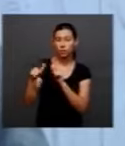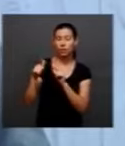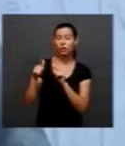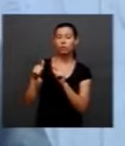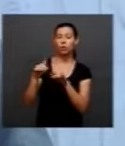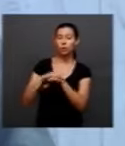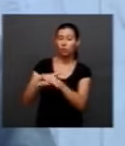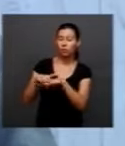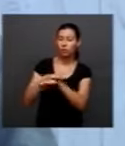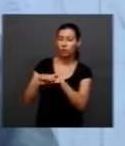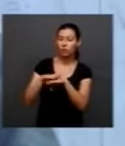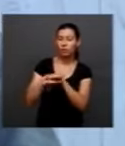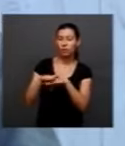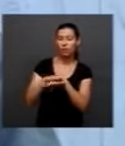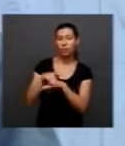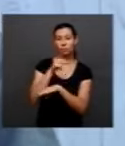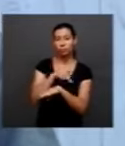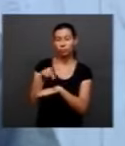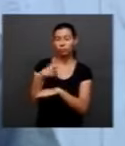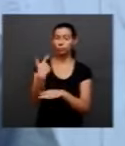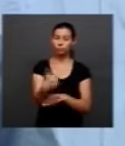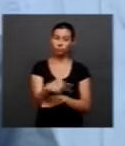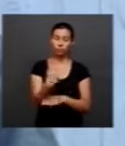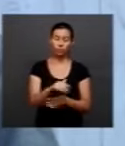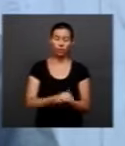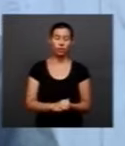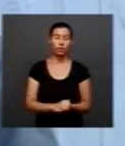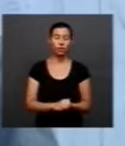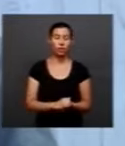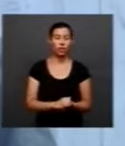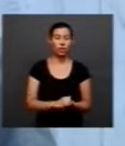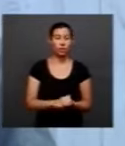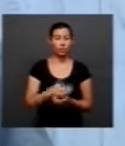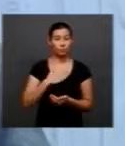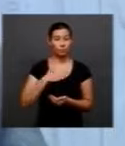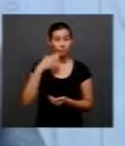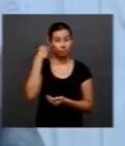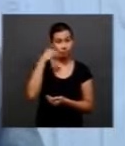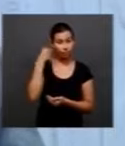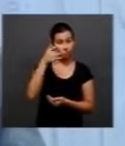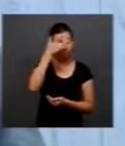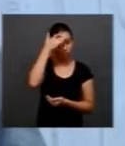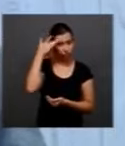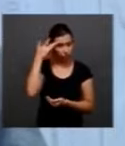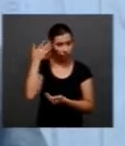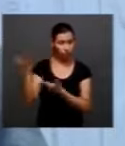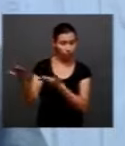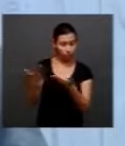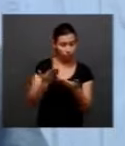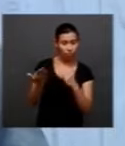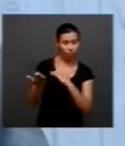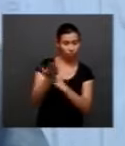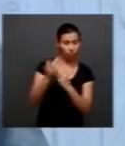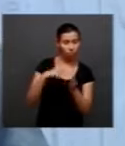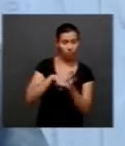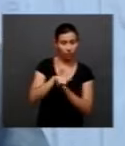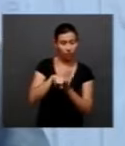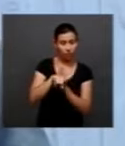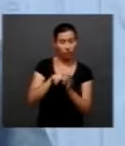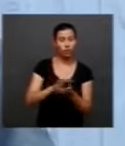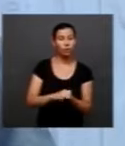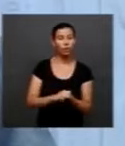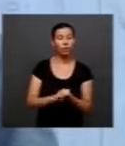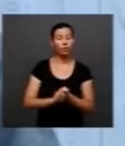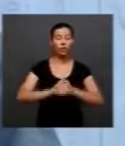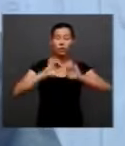experiências dos meus colaboradores na pesquisa demonstram que, para muitos, a prática da Educação Física acabou criando uma